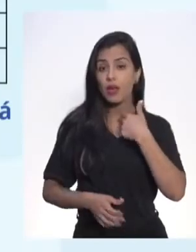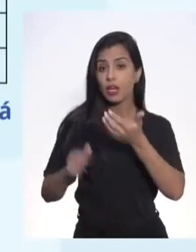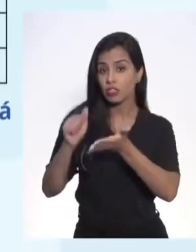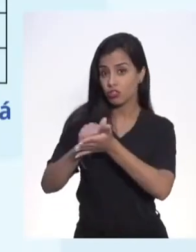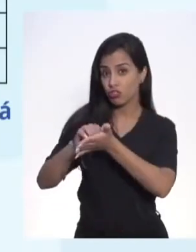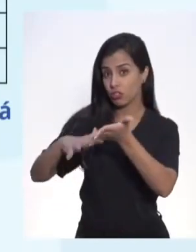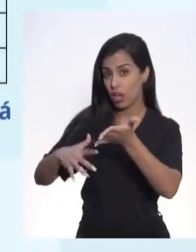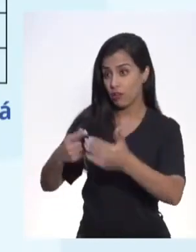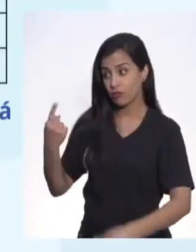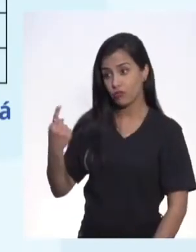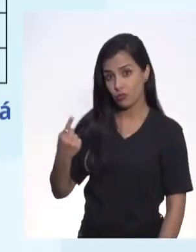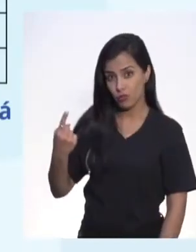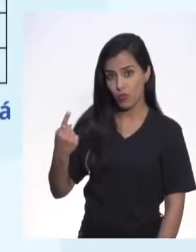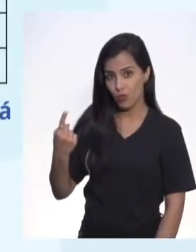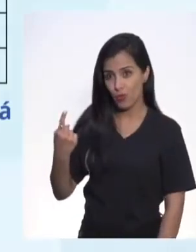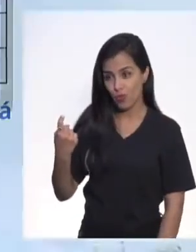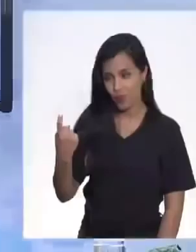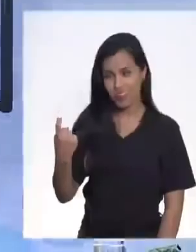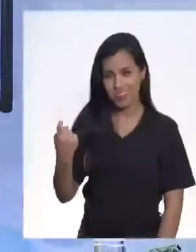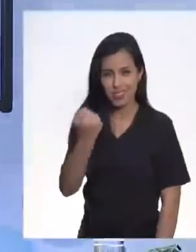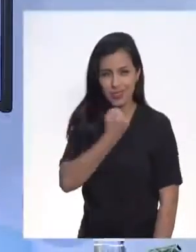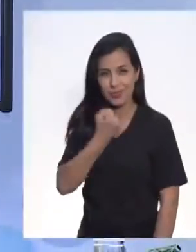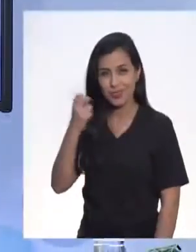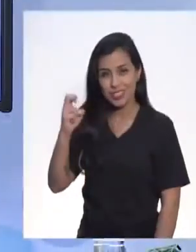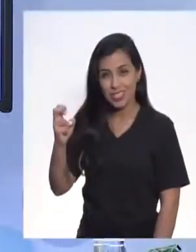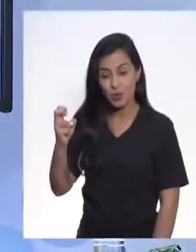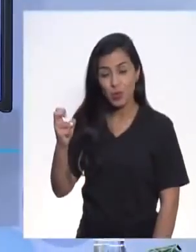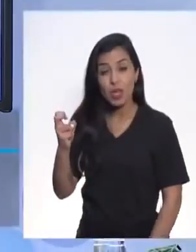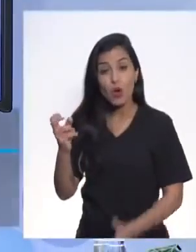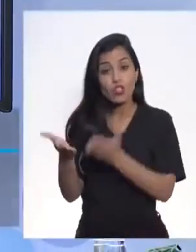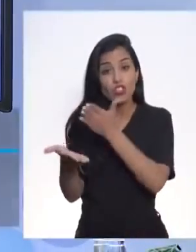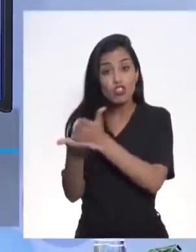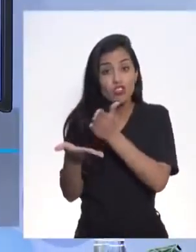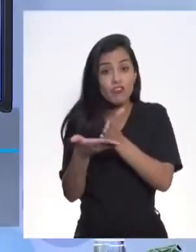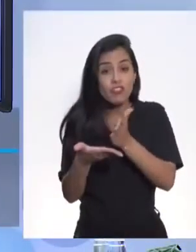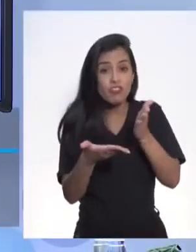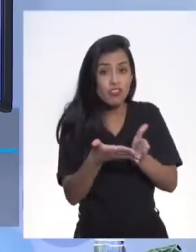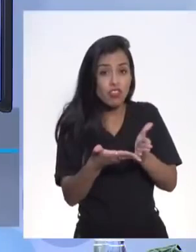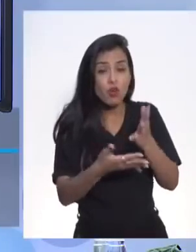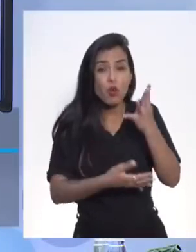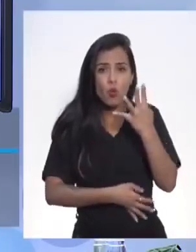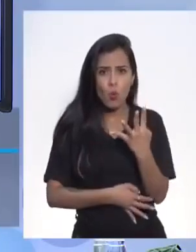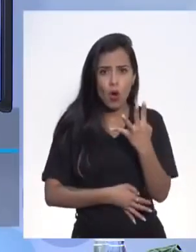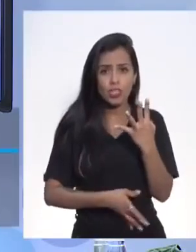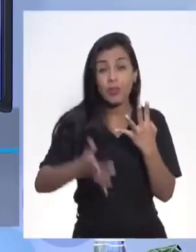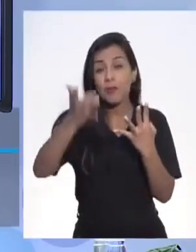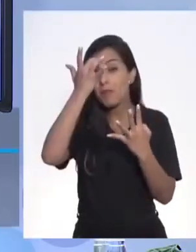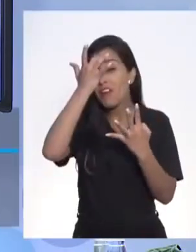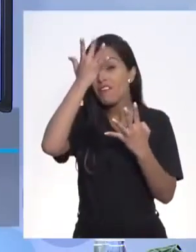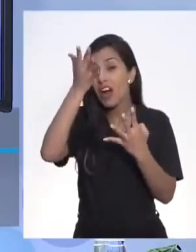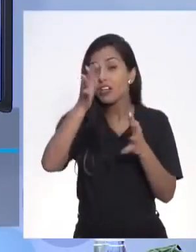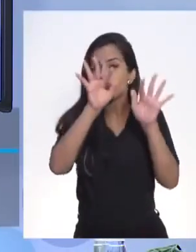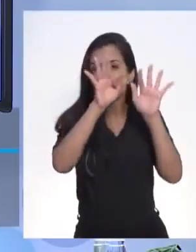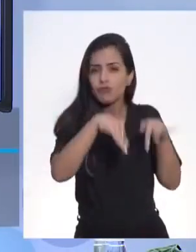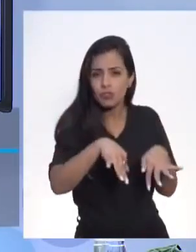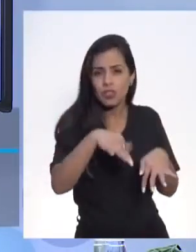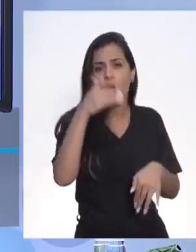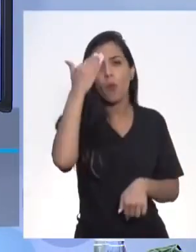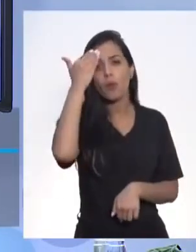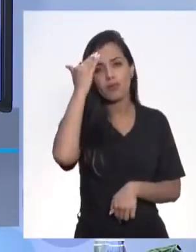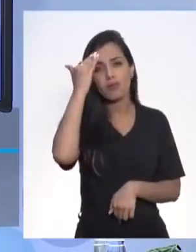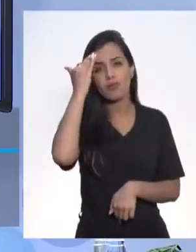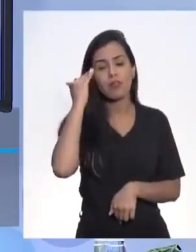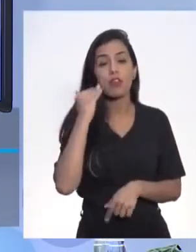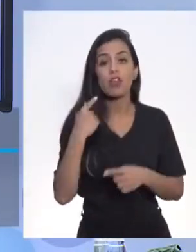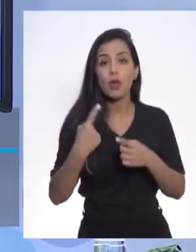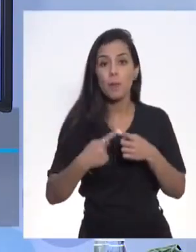era única, que era 5, e eu dividi em 4 partes para ficar mais fácil de você chegar na conclusão do que queria o exercício.